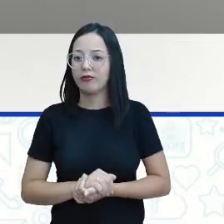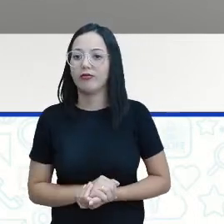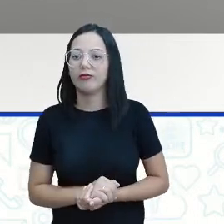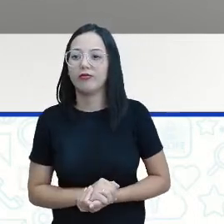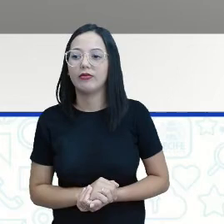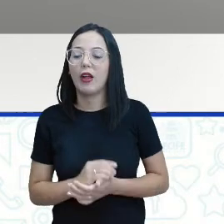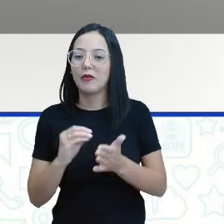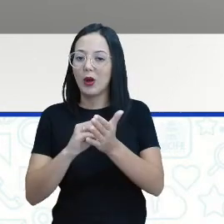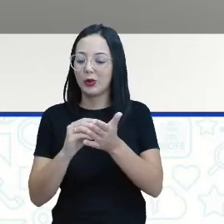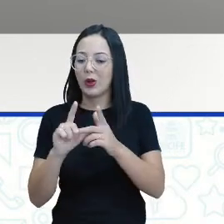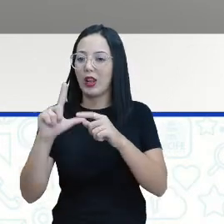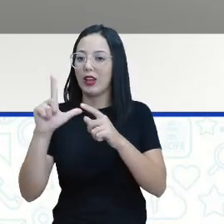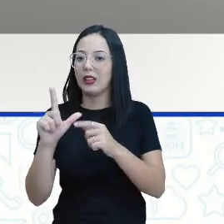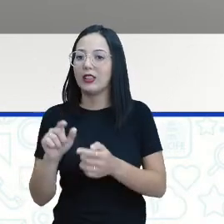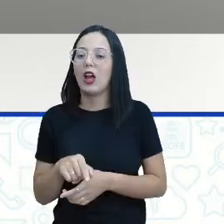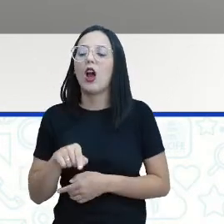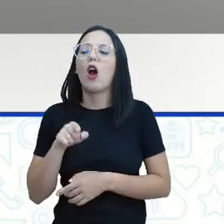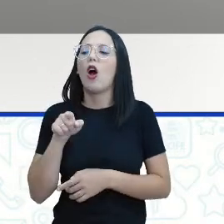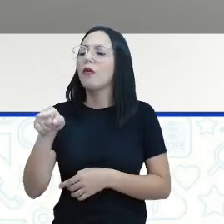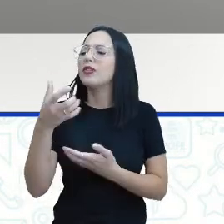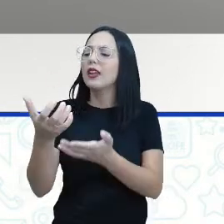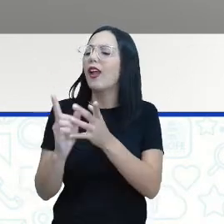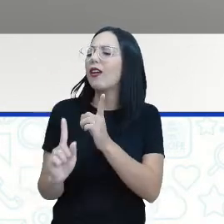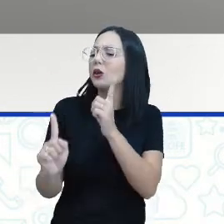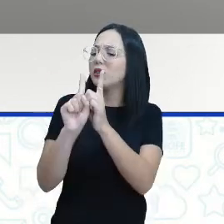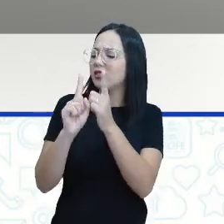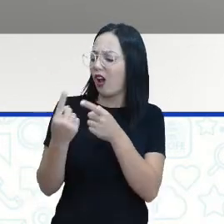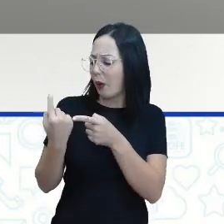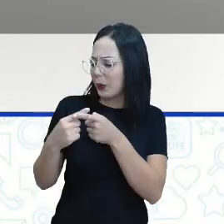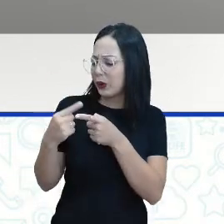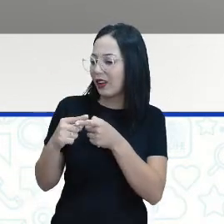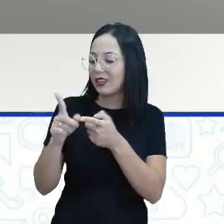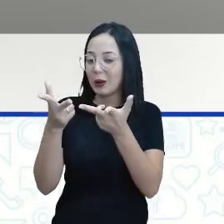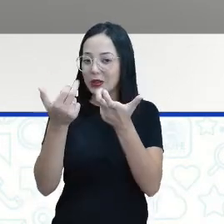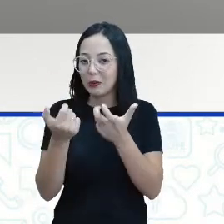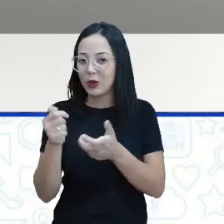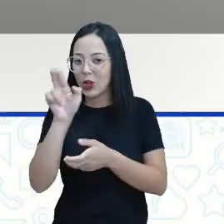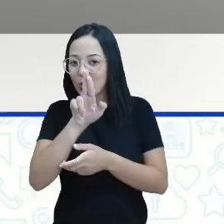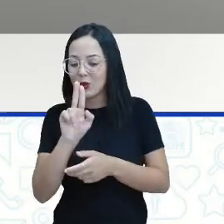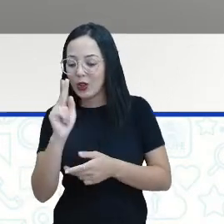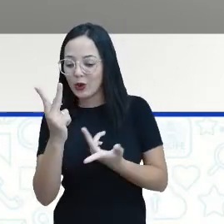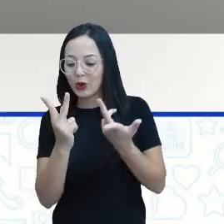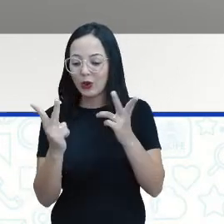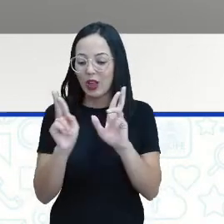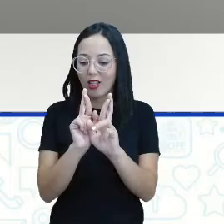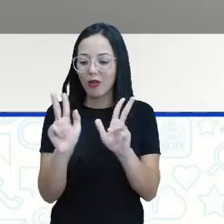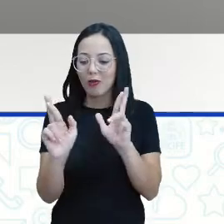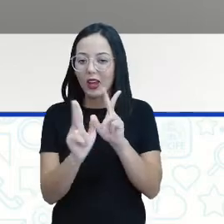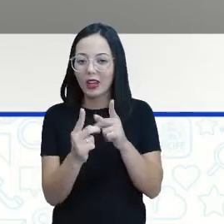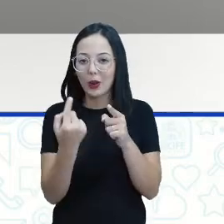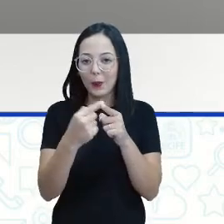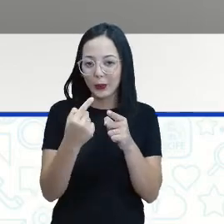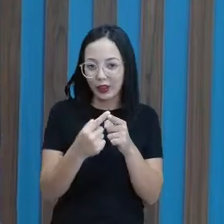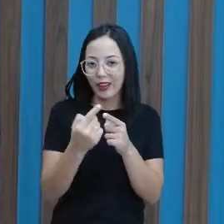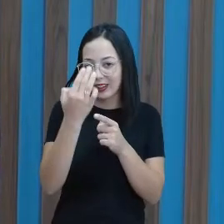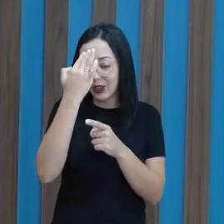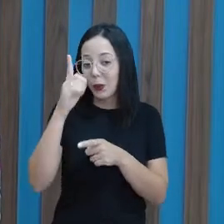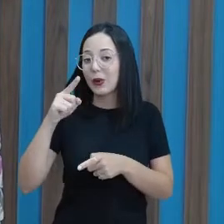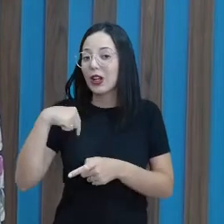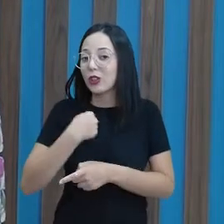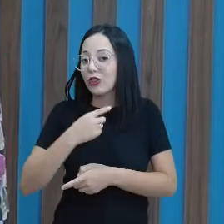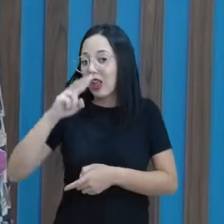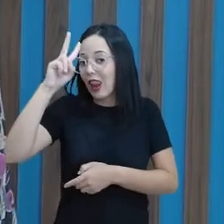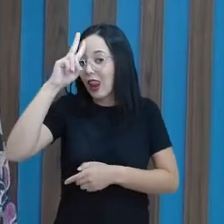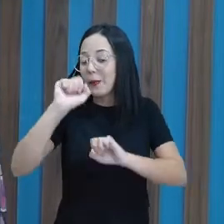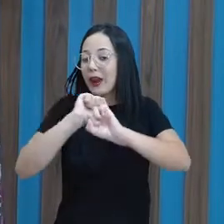um R aqui, gente. Você quer me encontrar por quê? Notaram que eu fiz 2 usos diferentes do porquê para quê? Para a gente lembrar